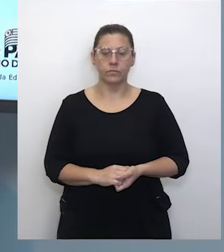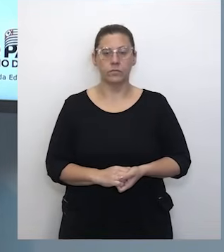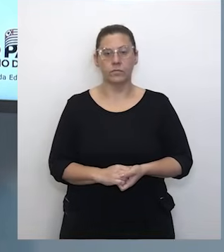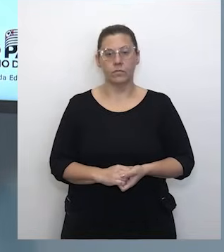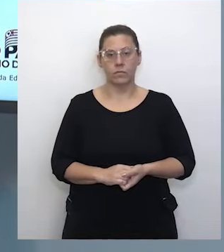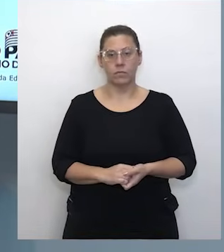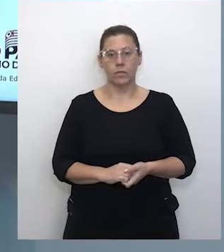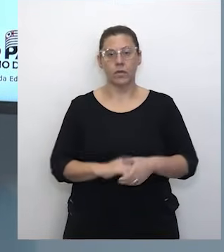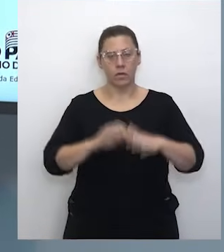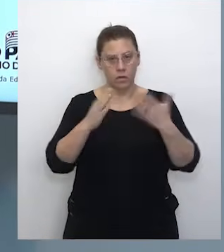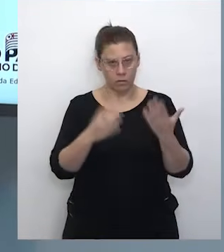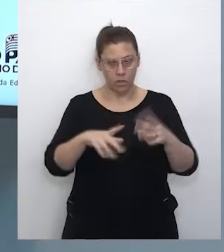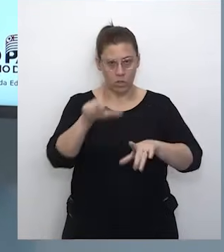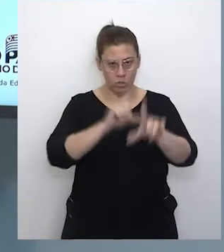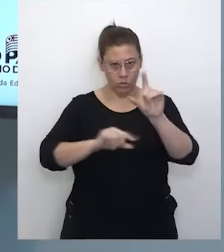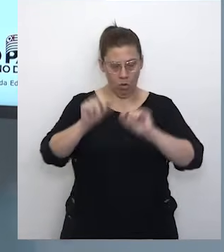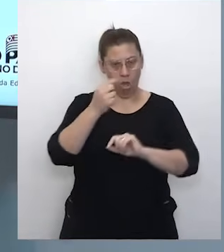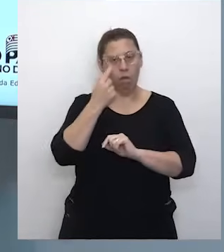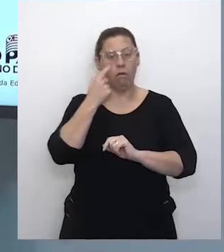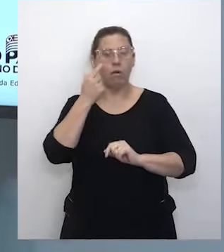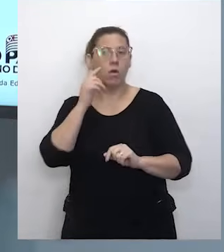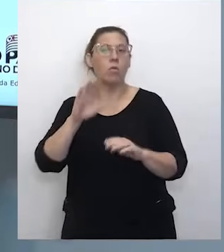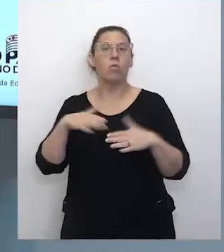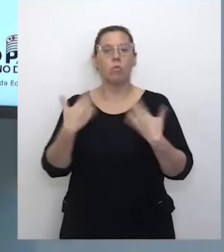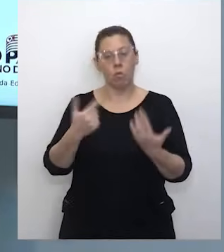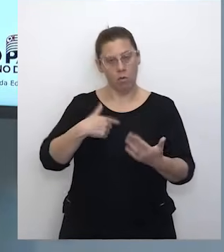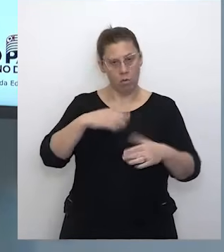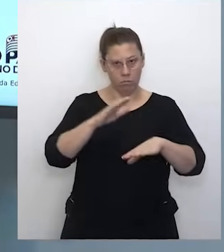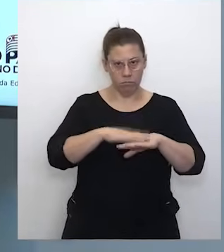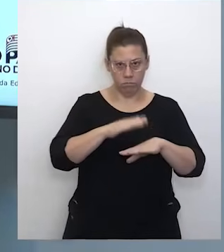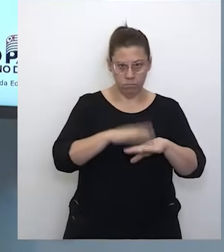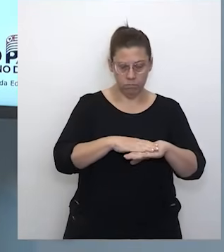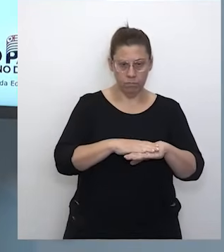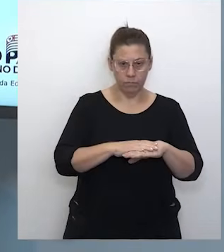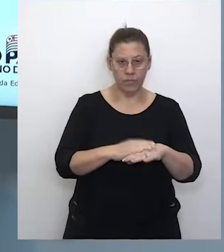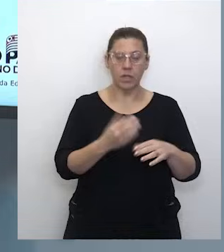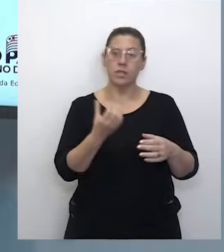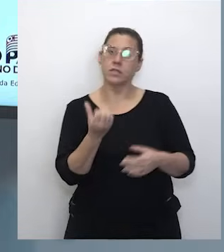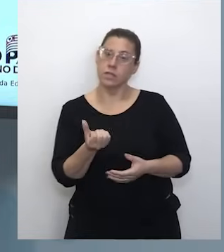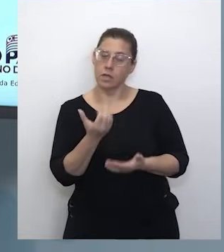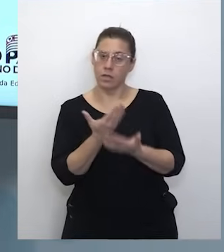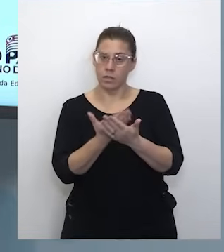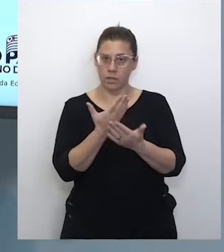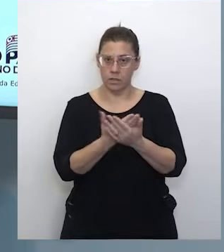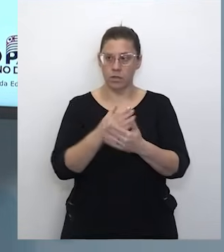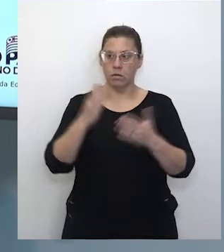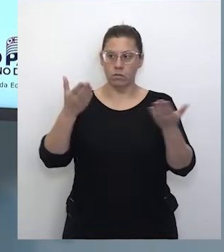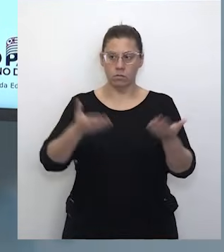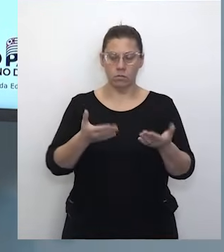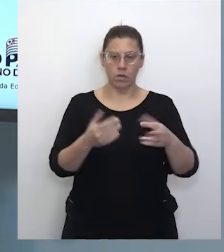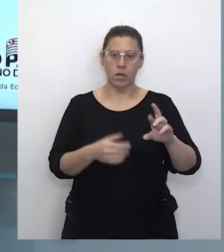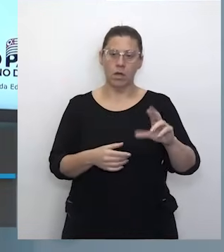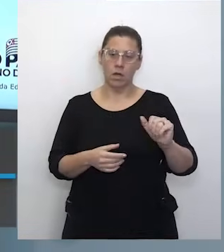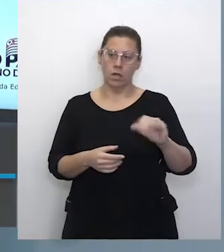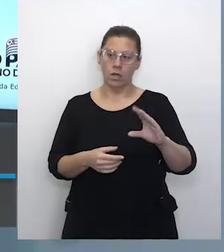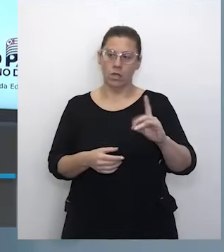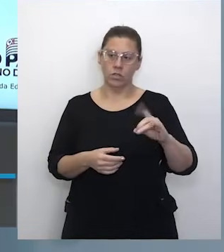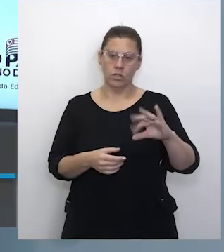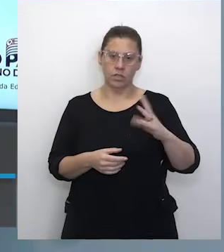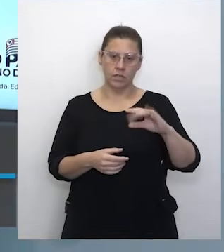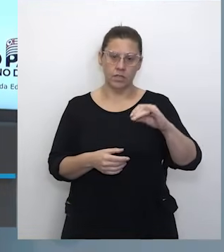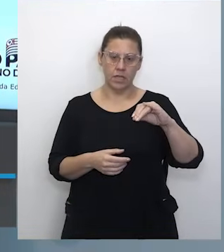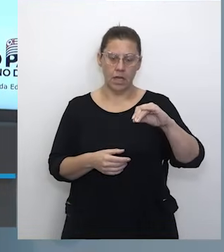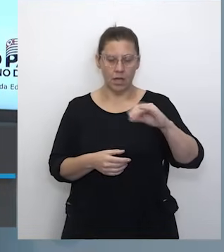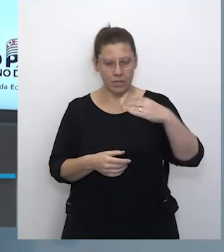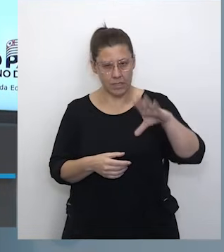seguinte, então, das escolhas, vou dizer para vocês a escolha que eu fiz para as nossas 6 aulas, tá? Hoje nós vamos falar de radiciação, vamos voltar a falar de